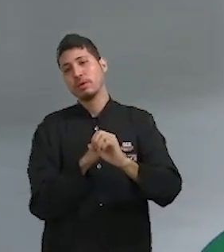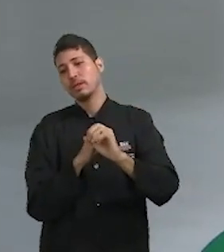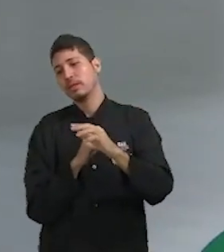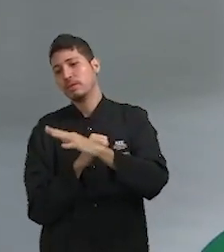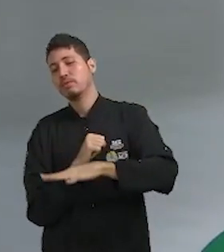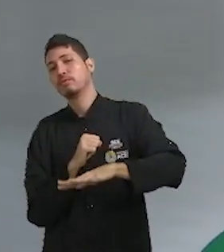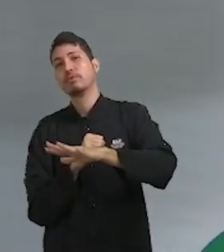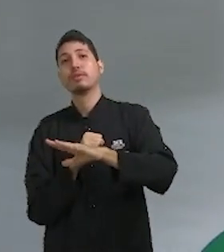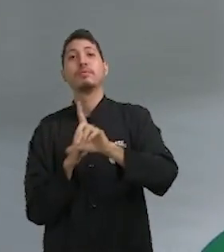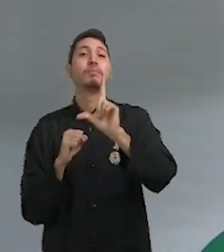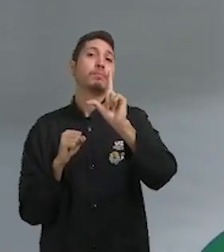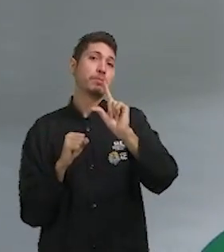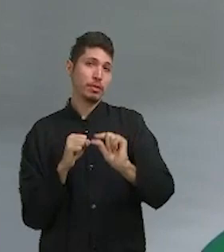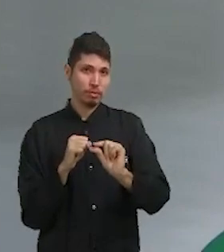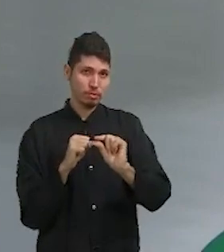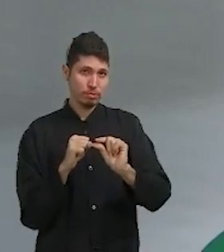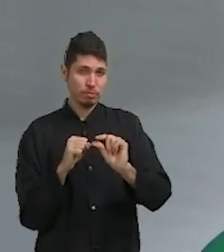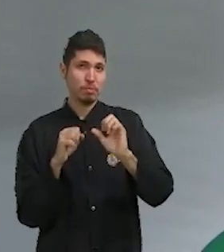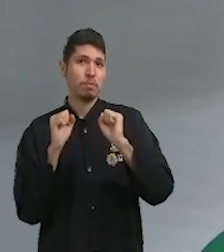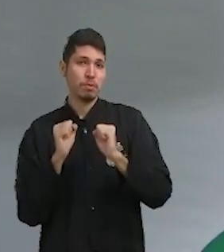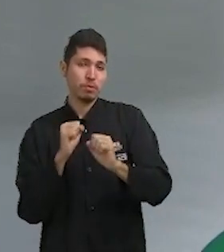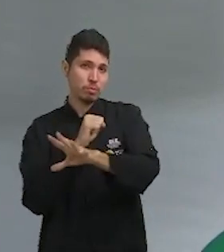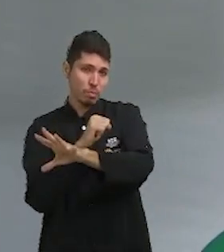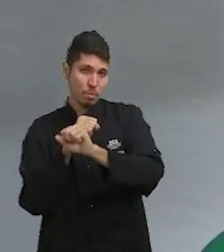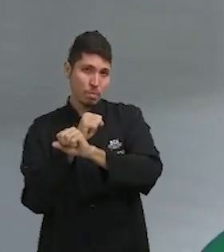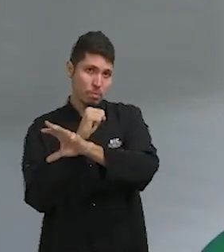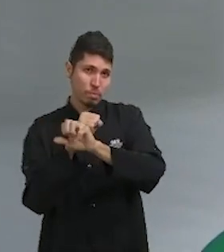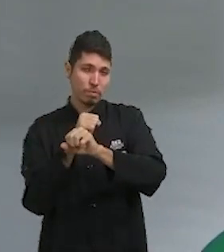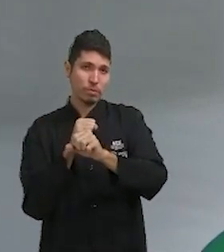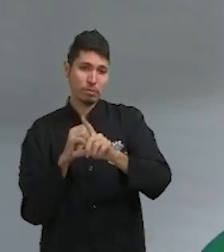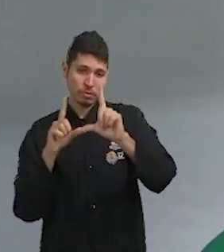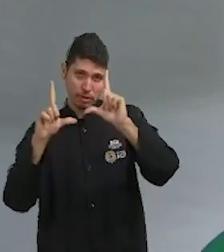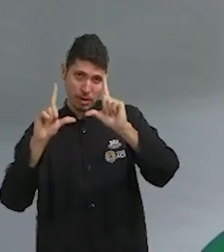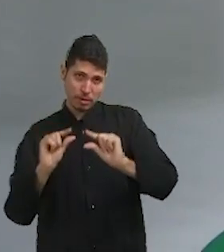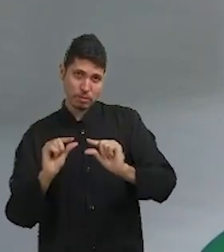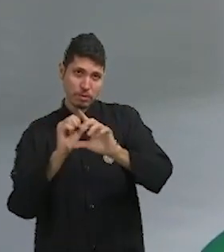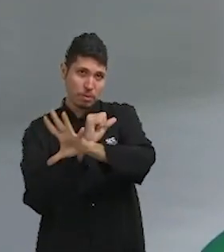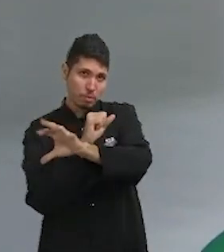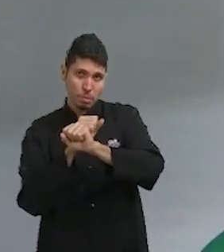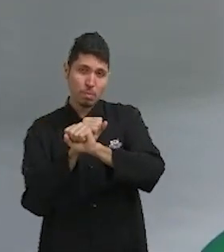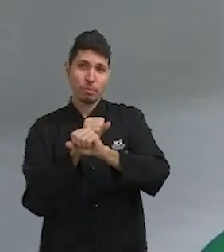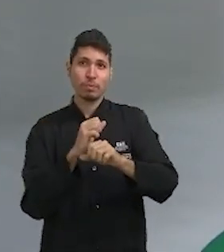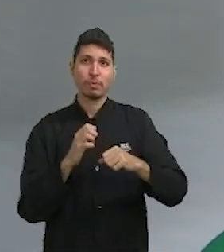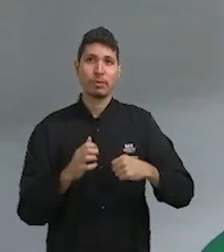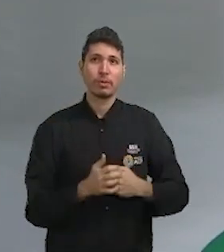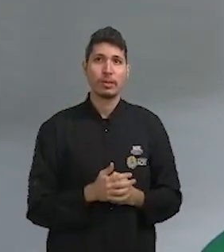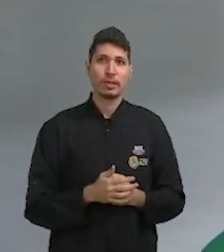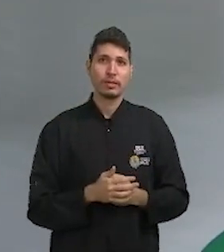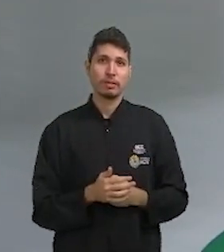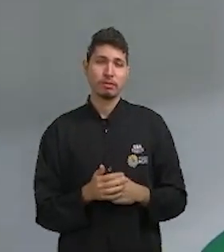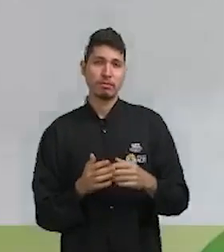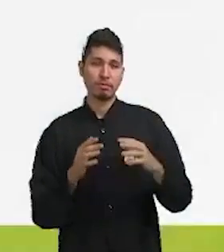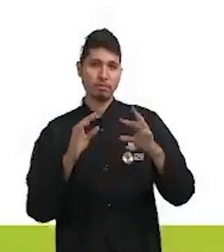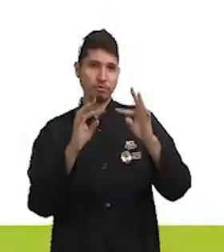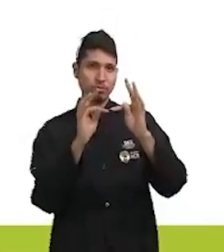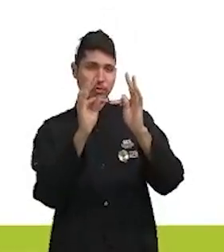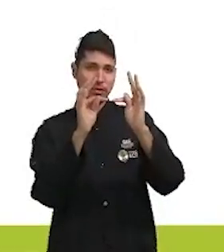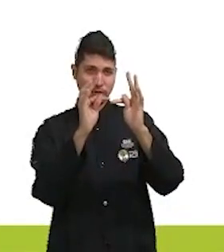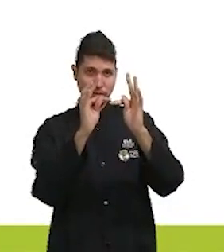elementos que estão do lado direito da nossa tabela periódica são aqueles elementos que têm a maior capacidade